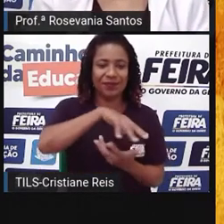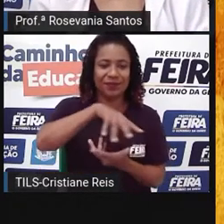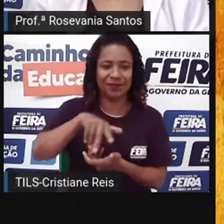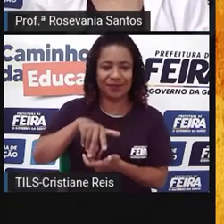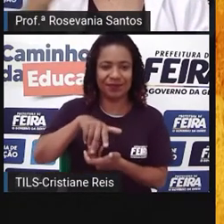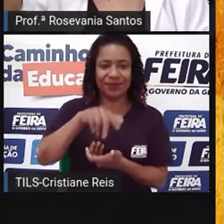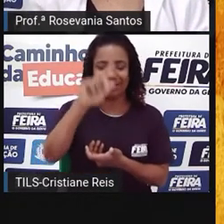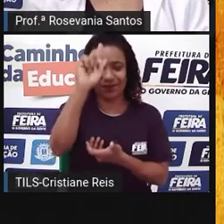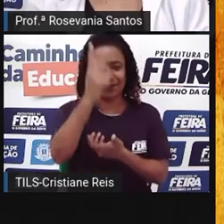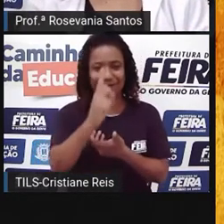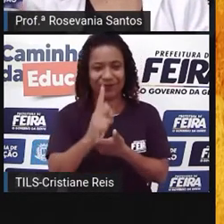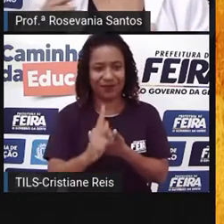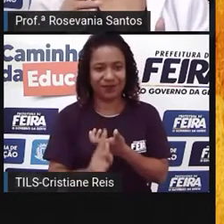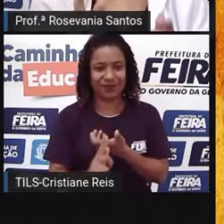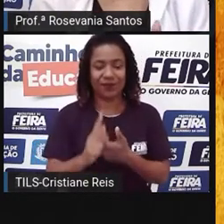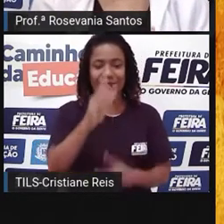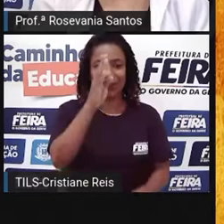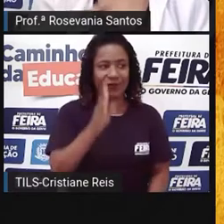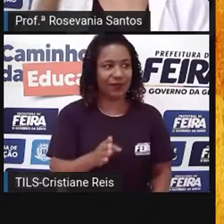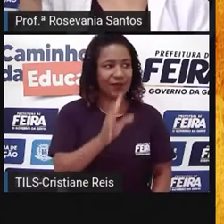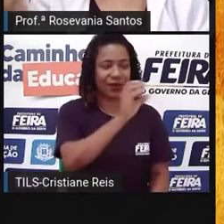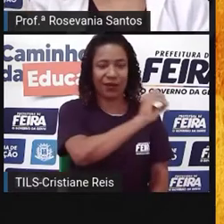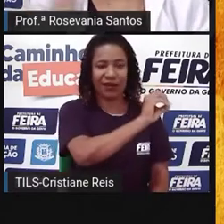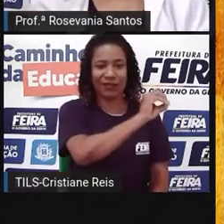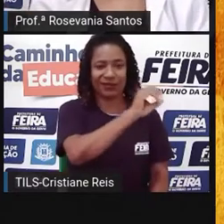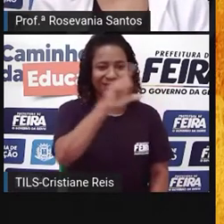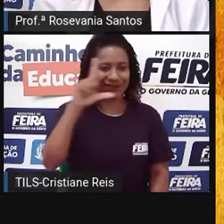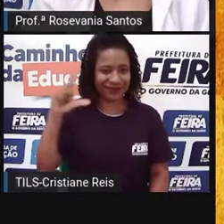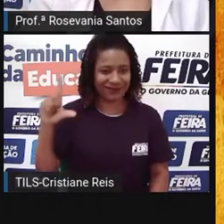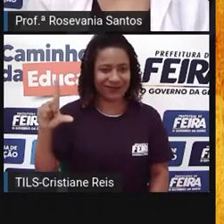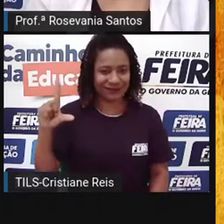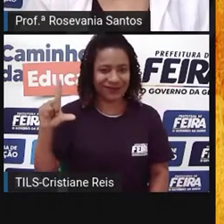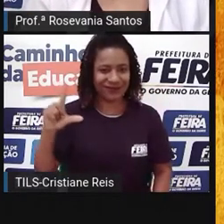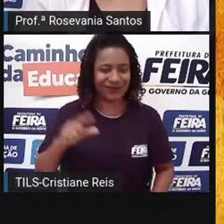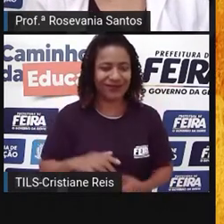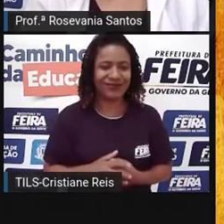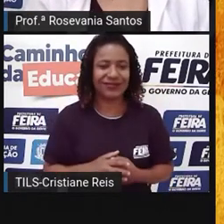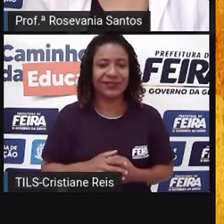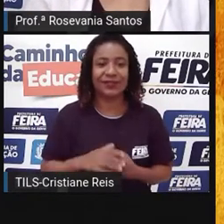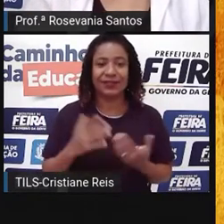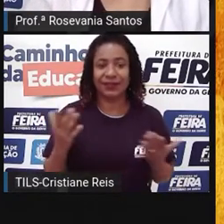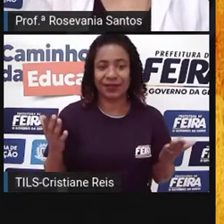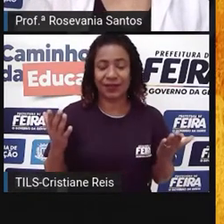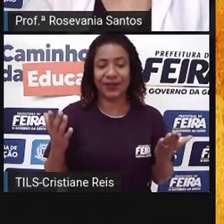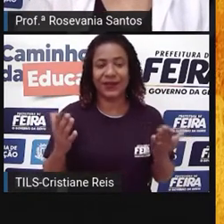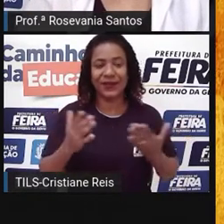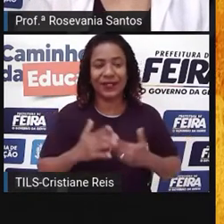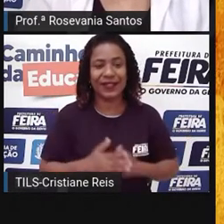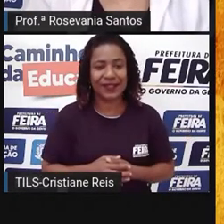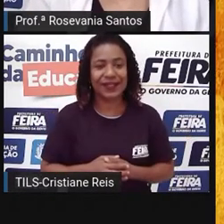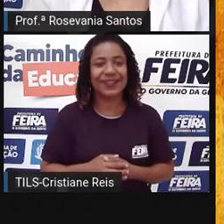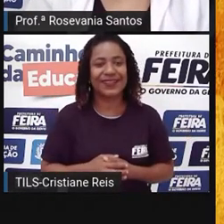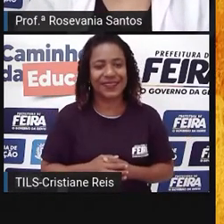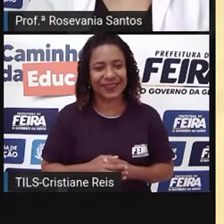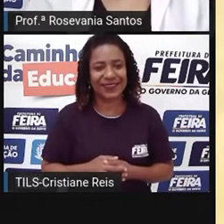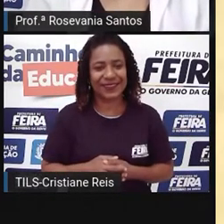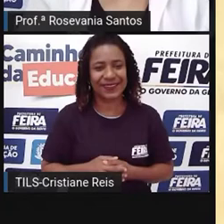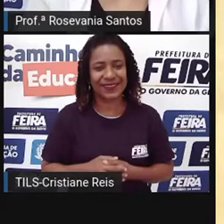em hemisfério oeste e hemisfério leste, né? Ou oriente e ocidente. Vamos lá?